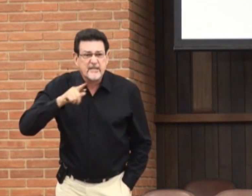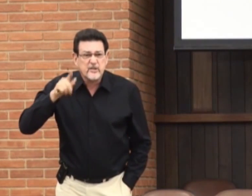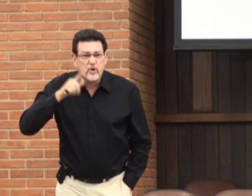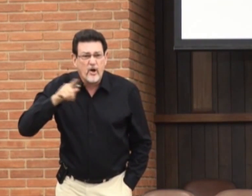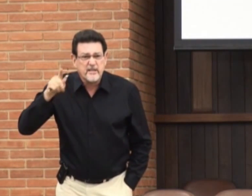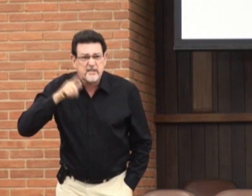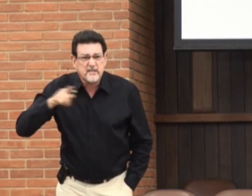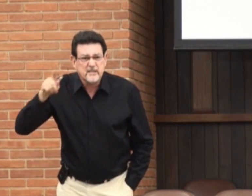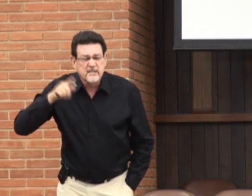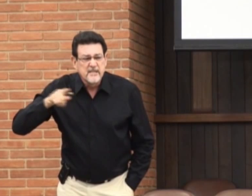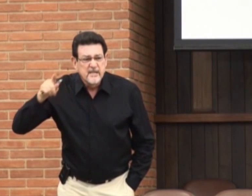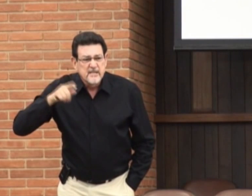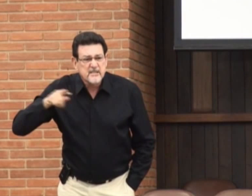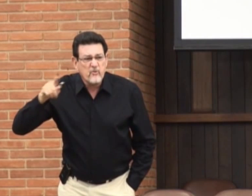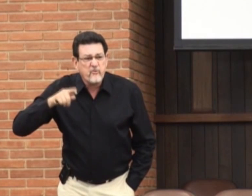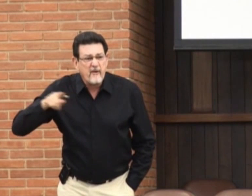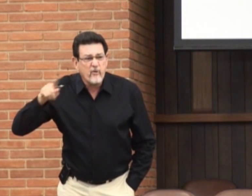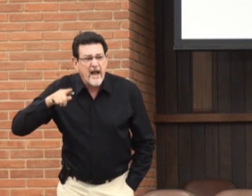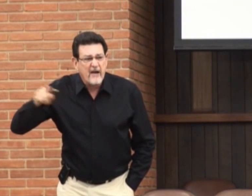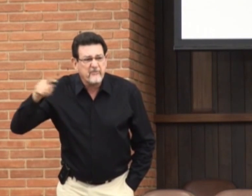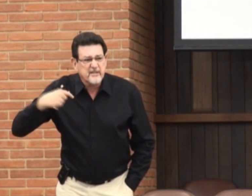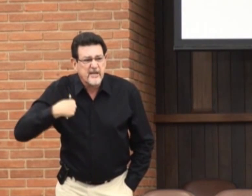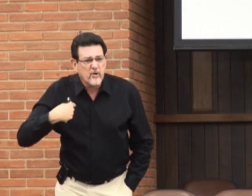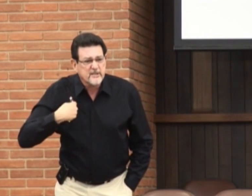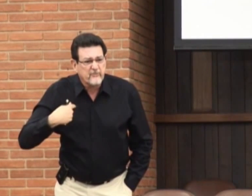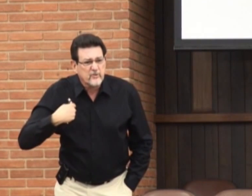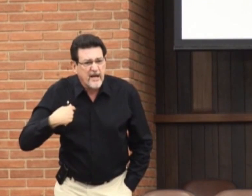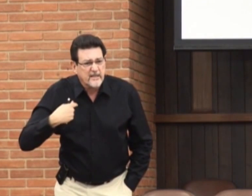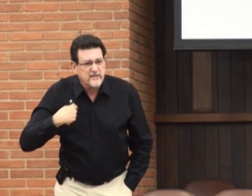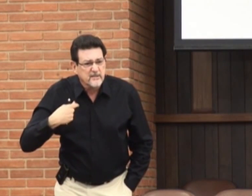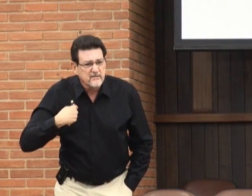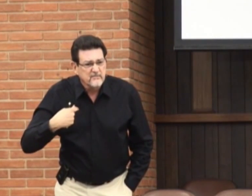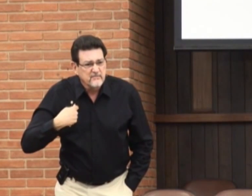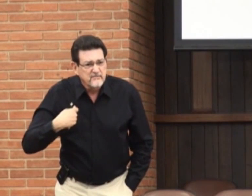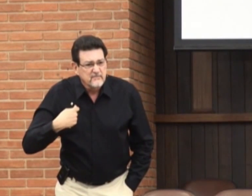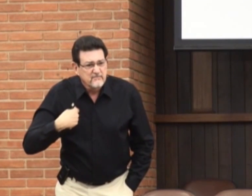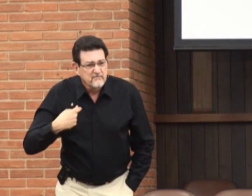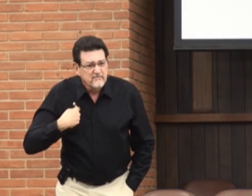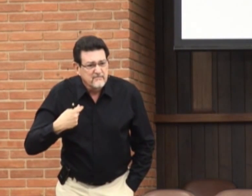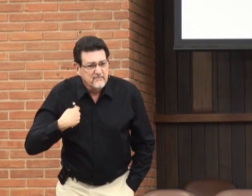nossas gratidões são favoráveis à nossa vontade.